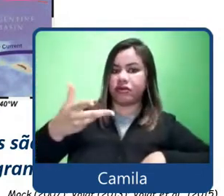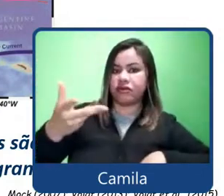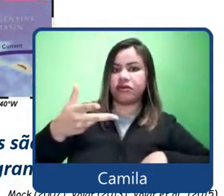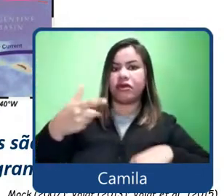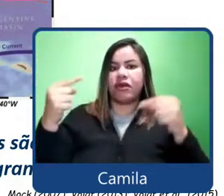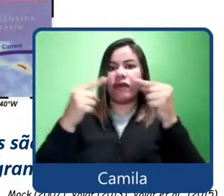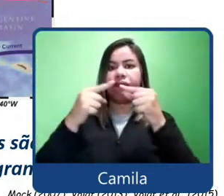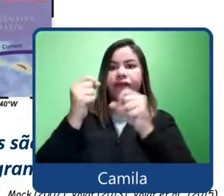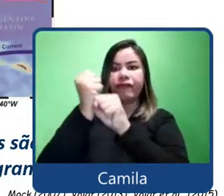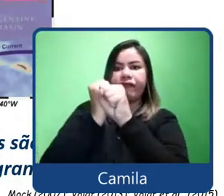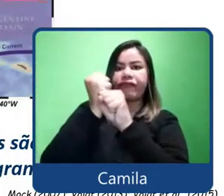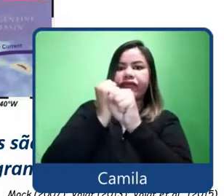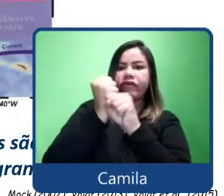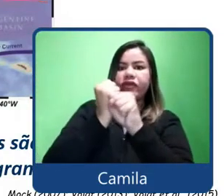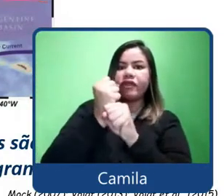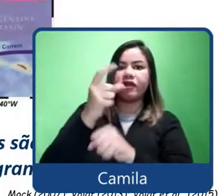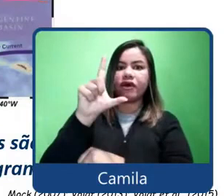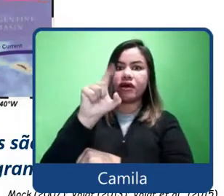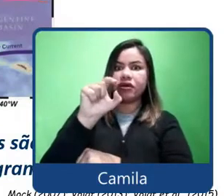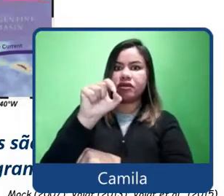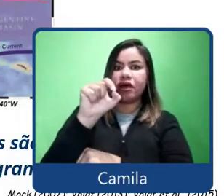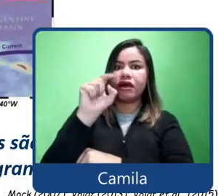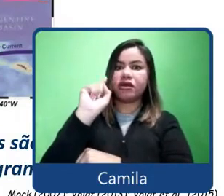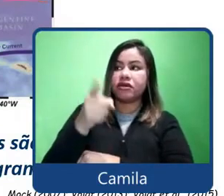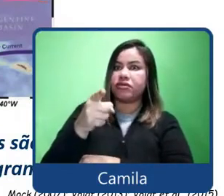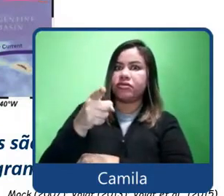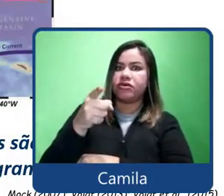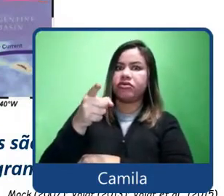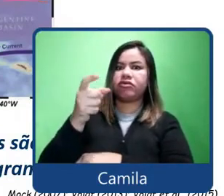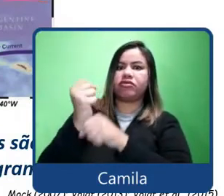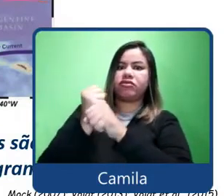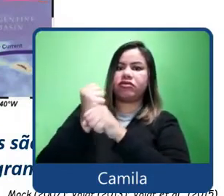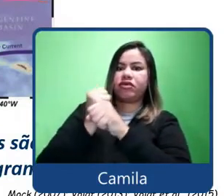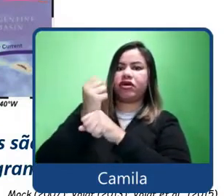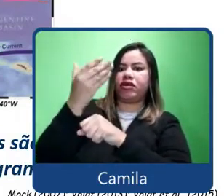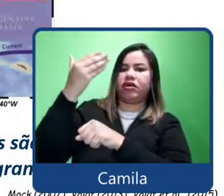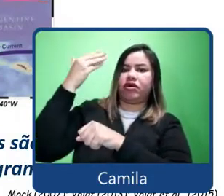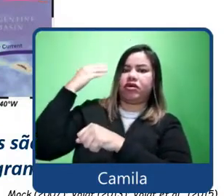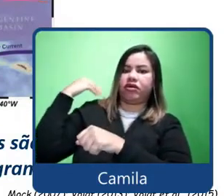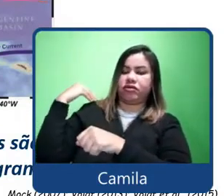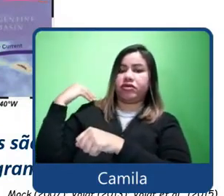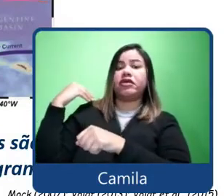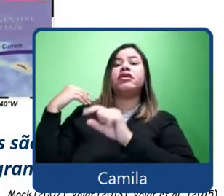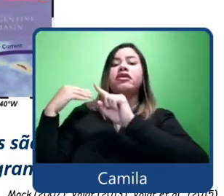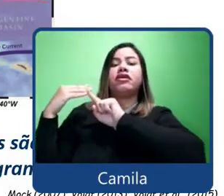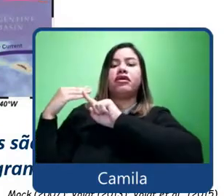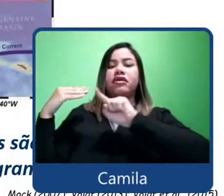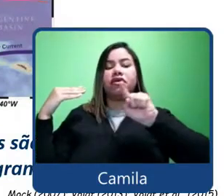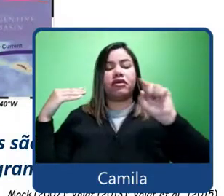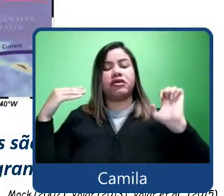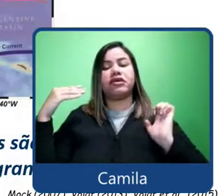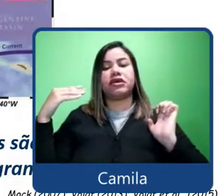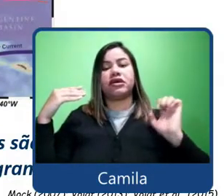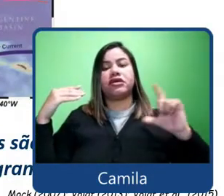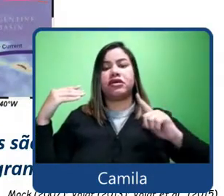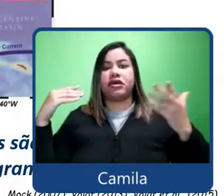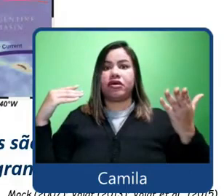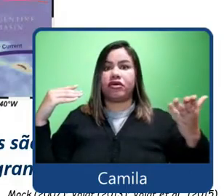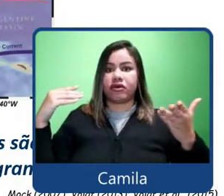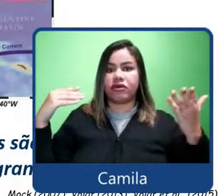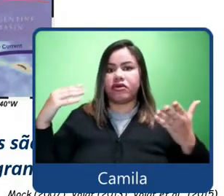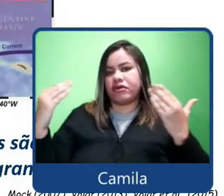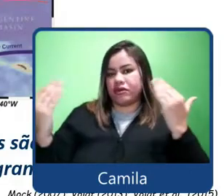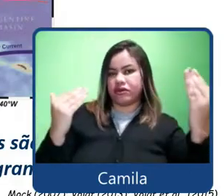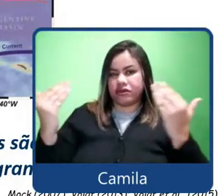antes do presente, para o presente à esquerda. E no painel superior nós temos a nossa reconstituição, com base em sedimentos